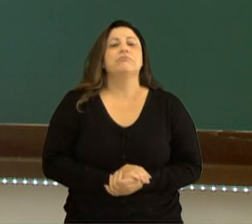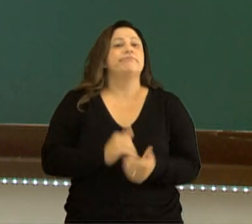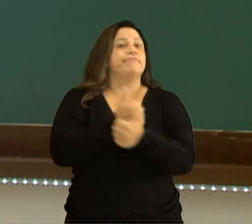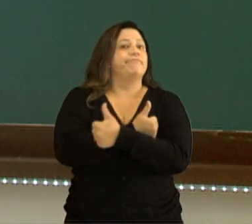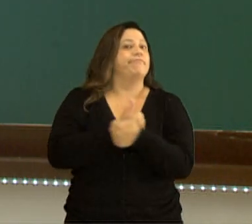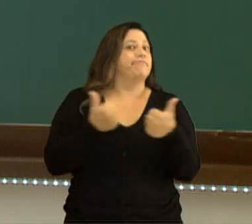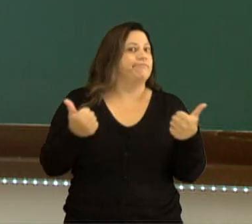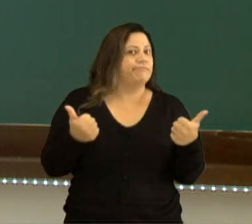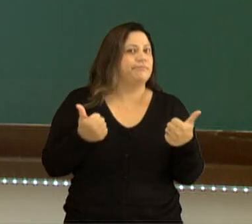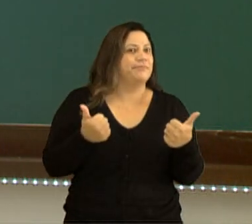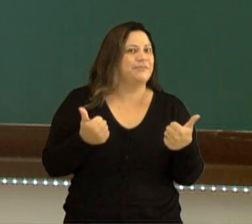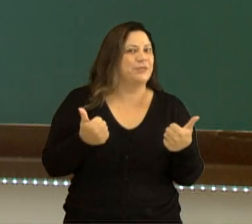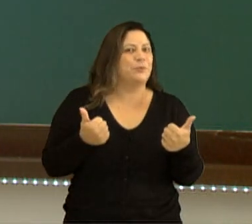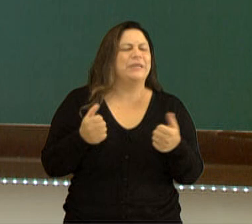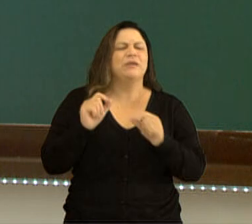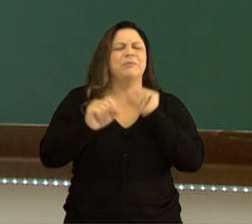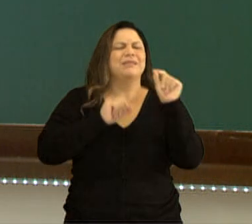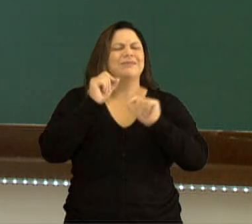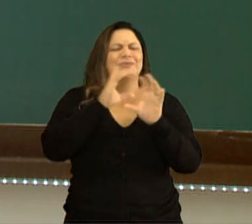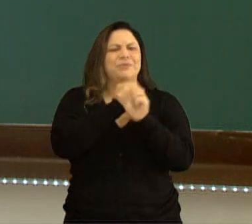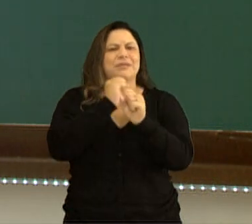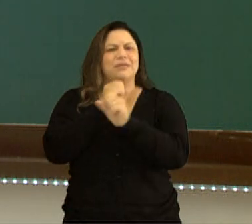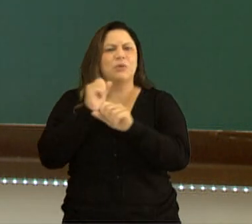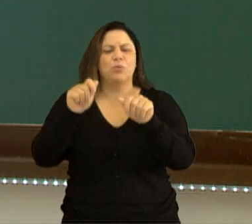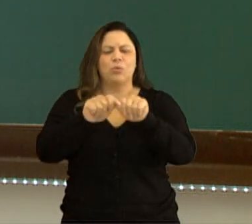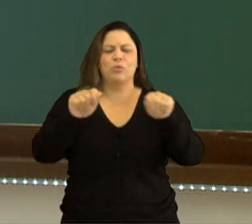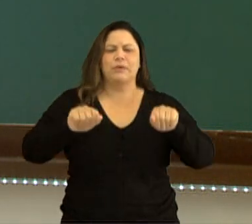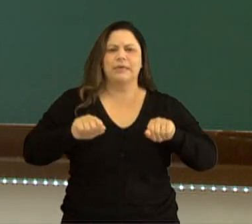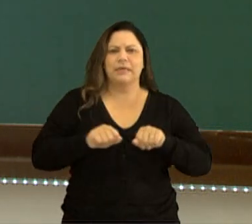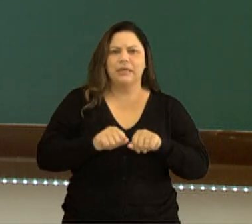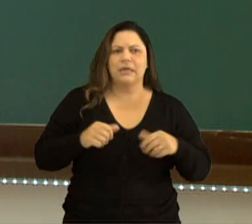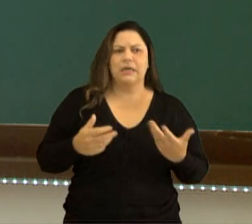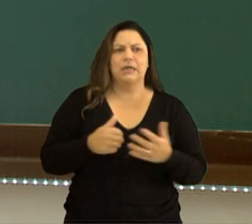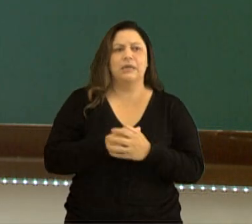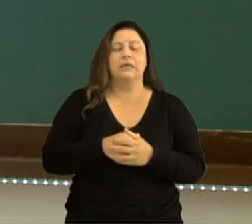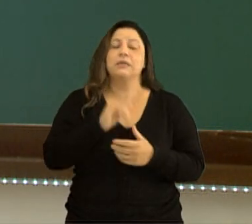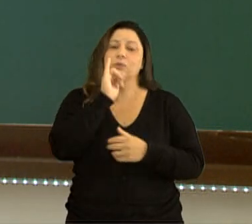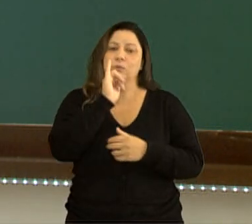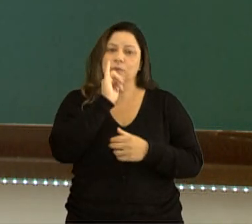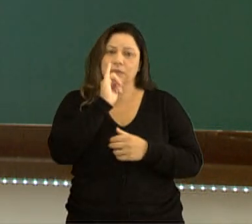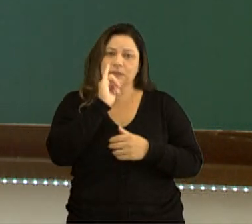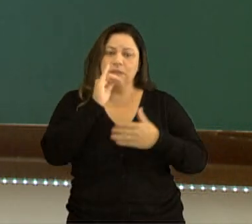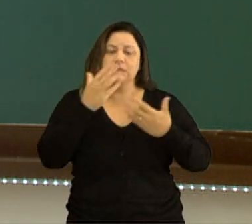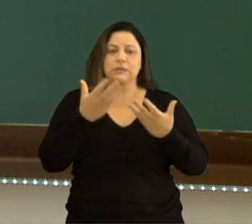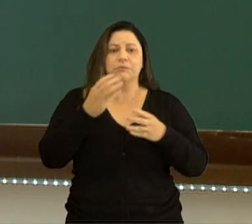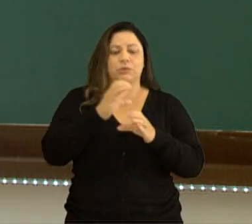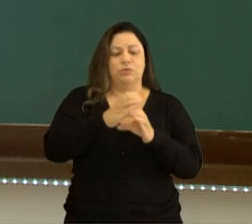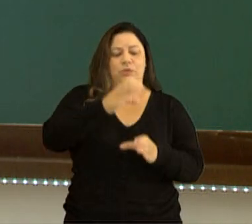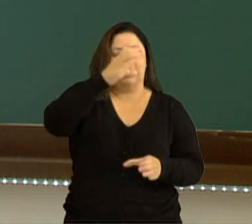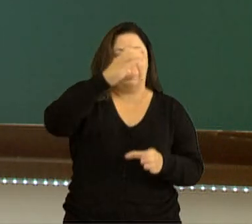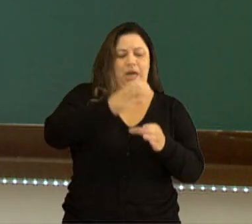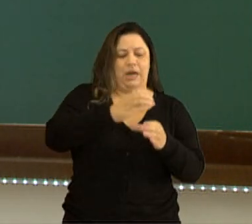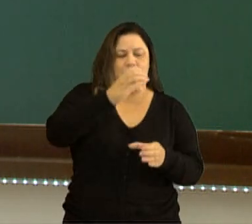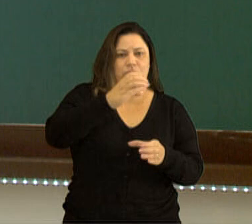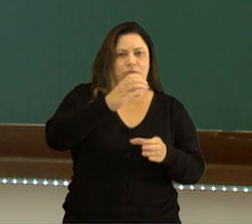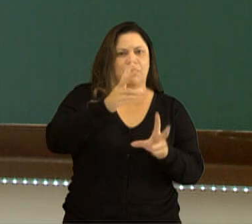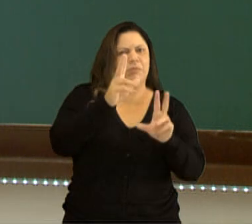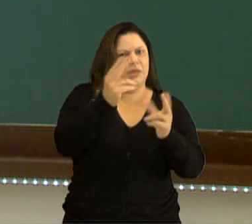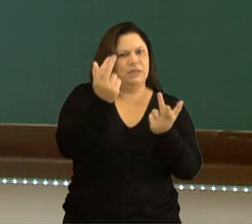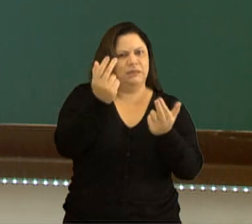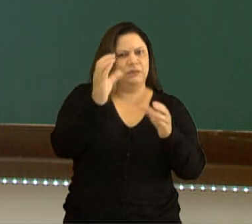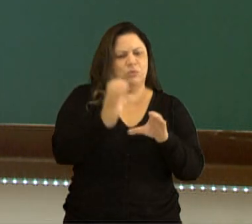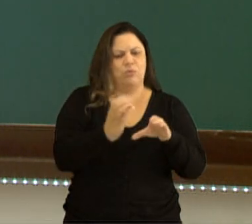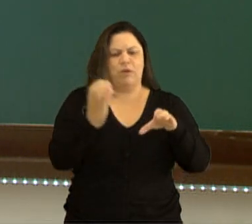gente? Daí, como é que a gente calcula as áreas? Por exemplo, estou exemplificando aqui no caso de um cilindro reto, mas vai valer a mesma coisa para o